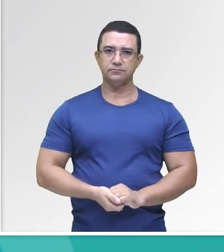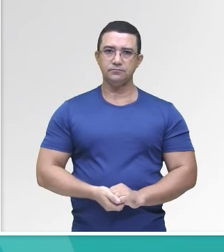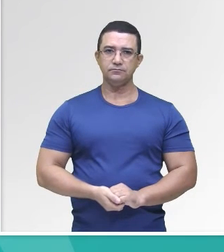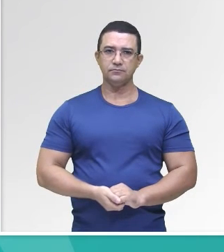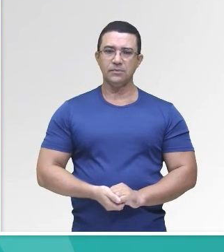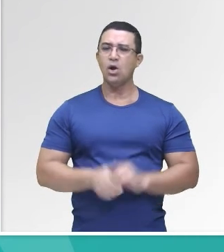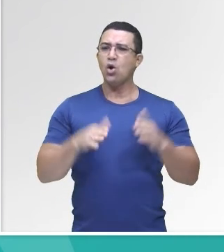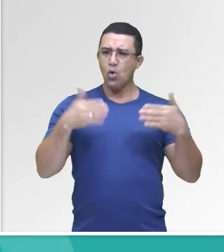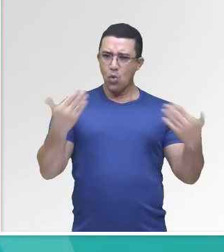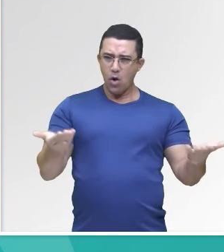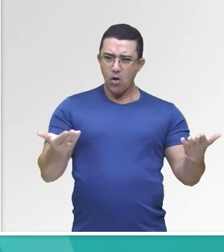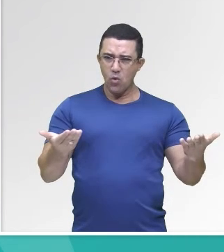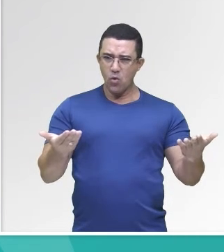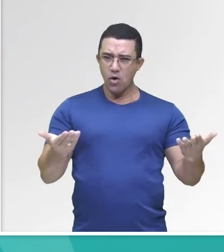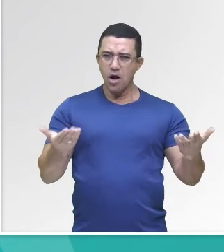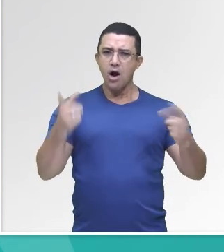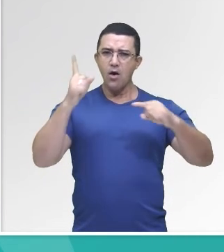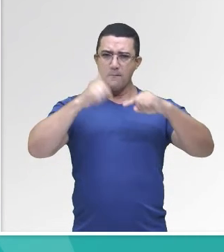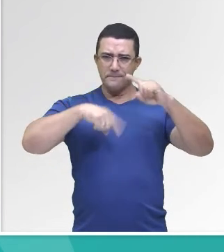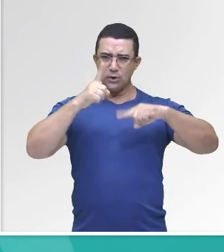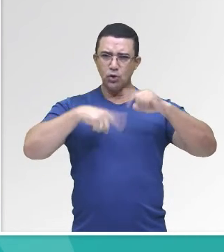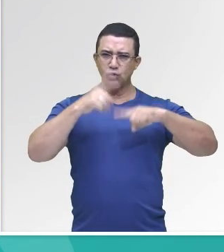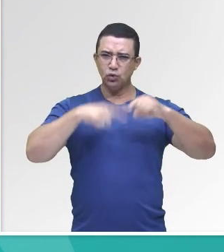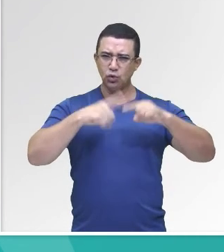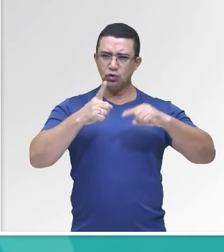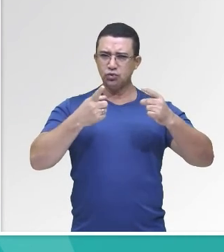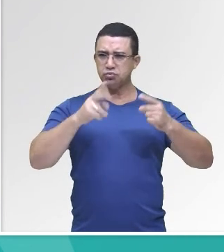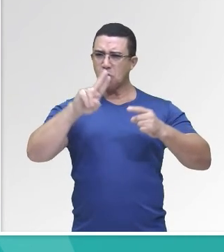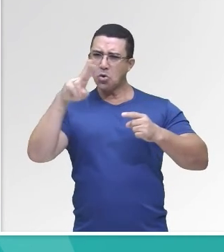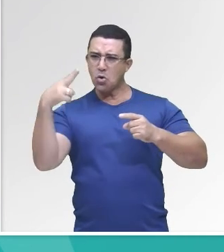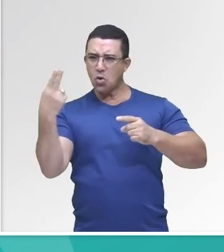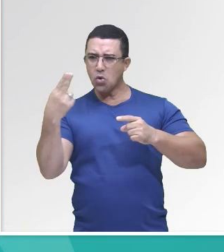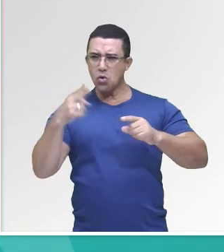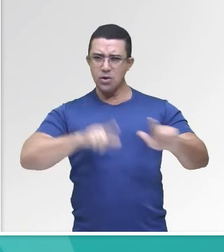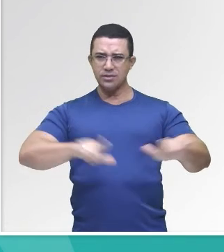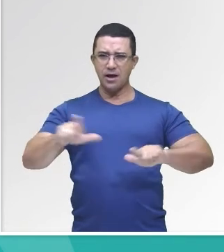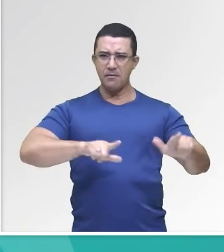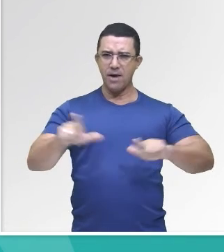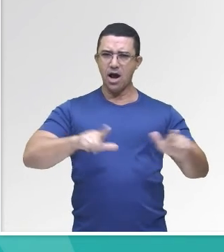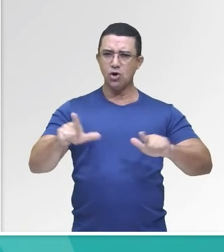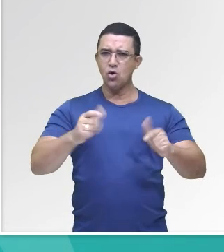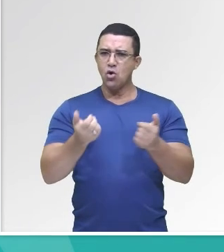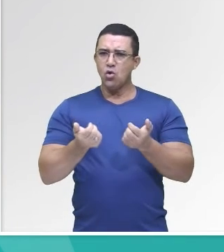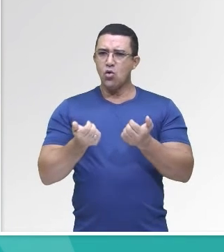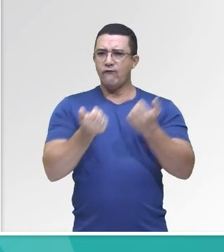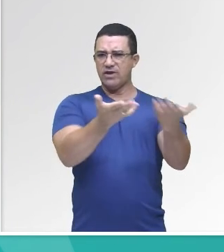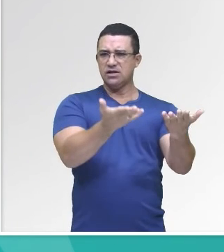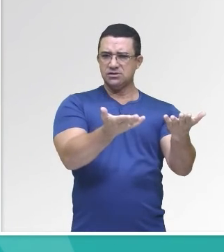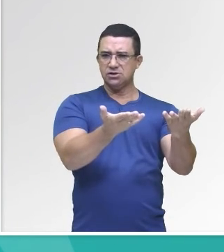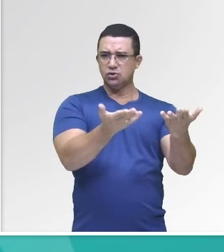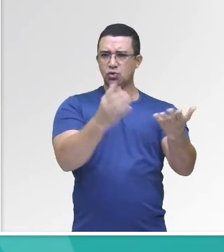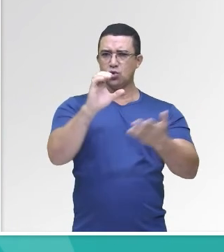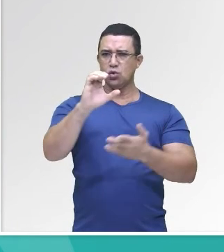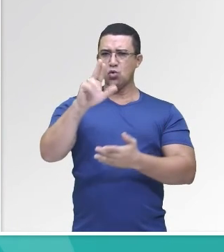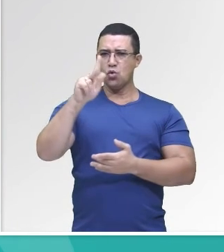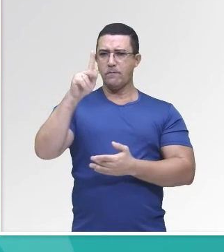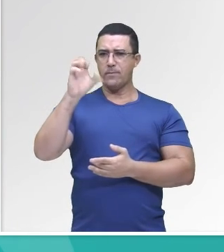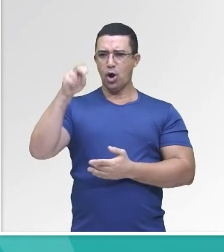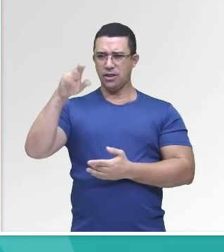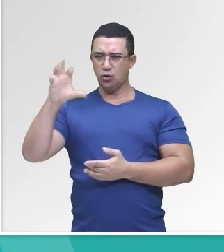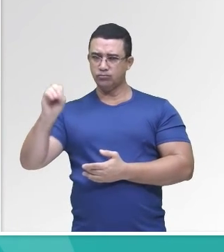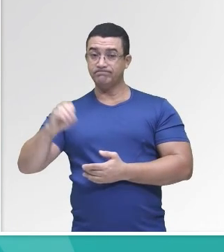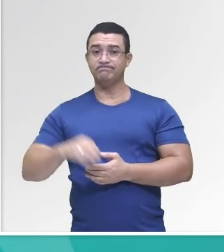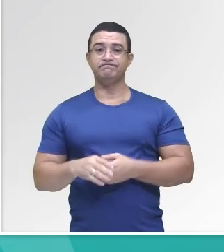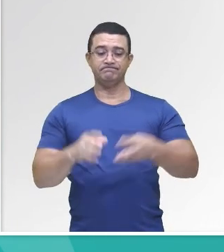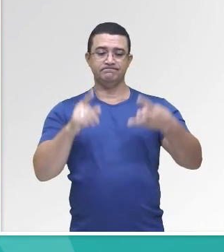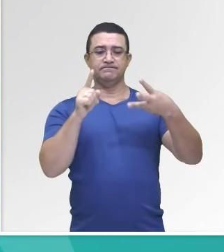qual é o produto ou serviço oferecido por Cuponeo?